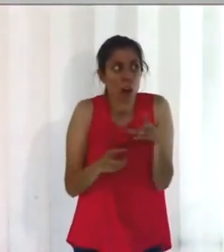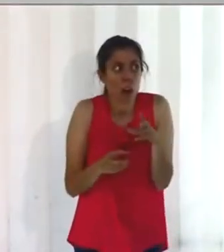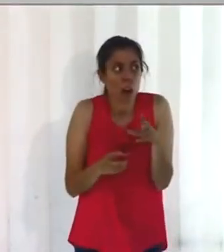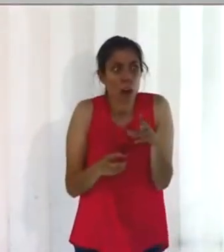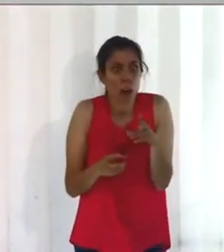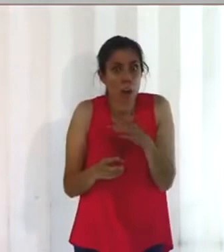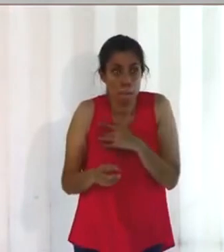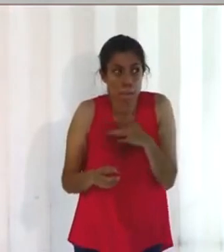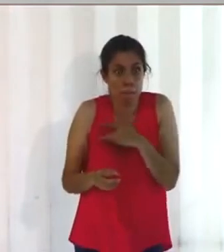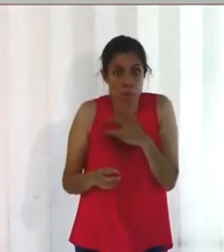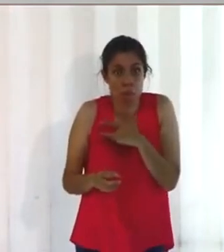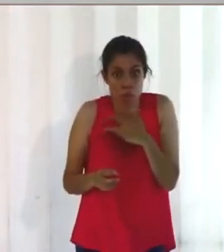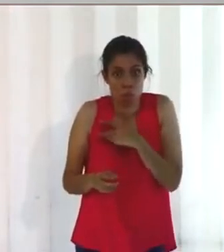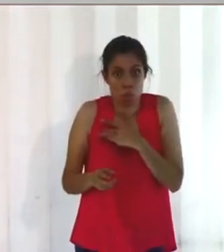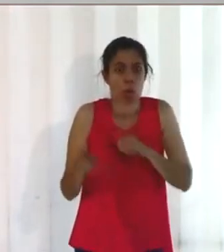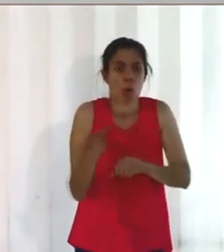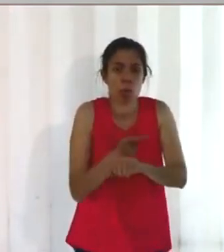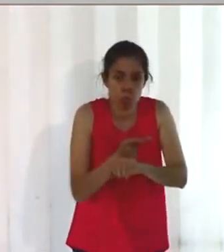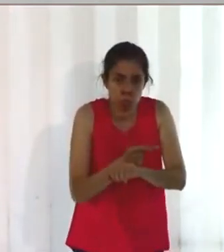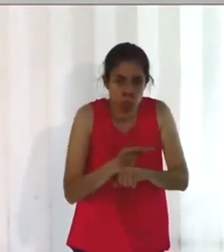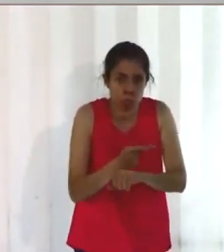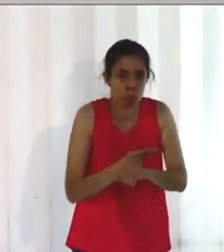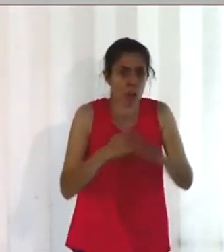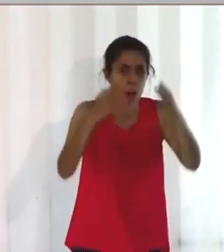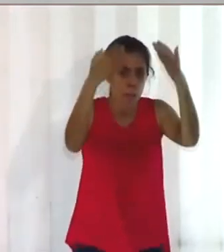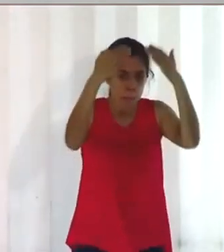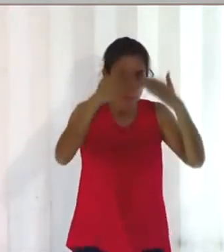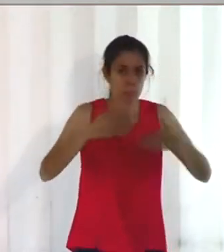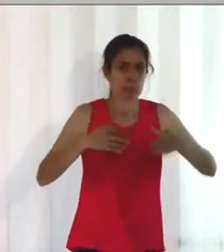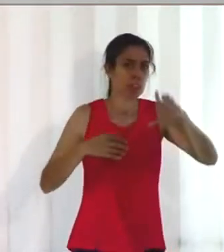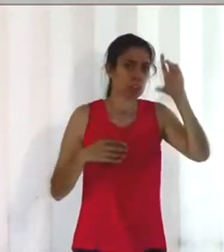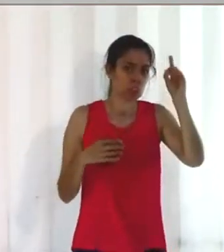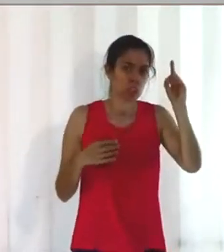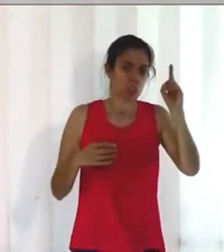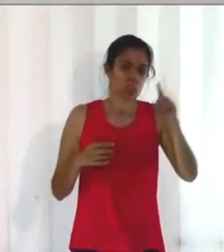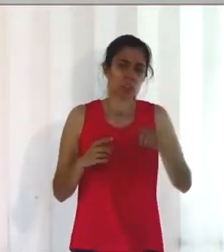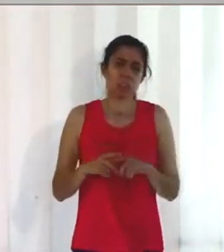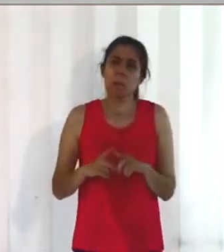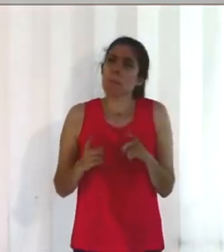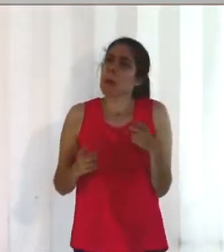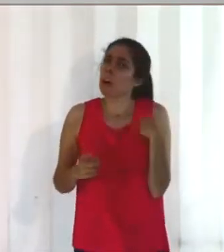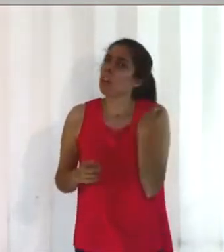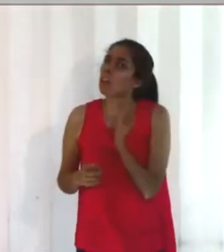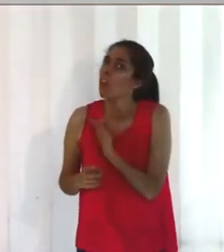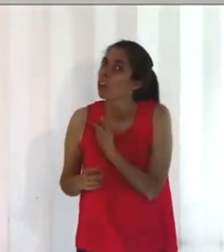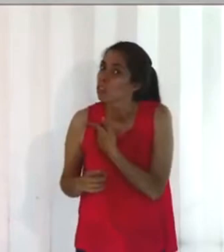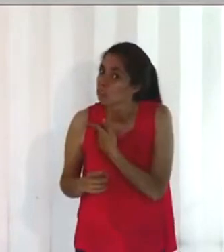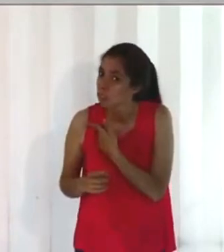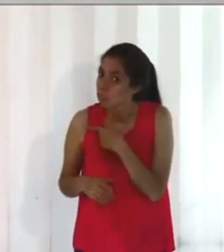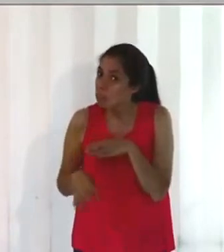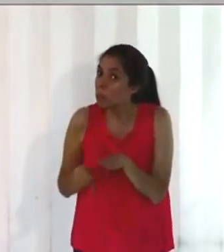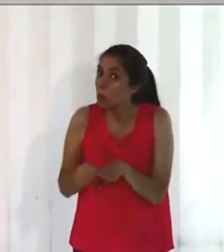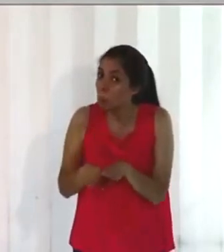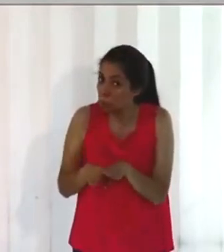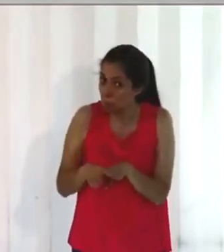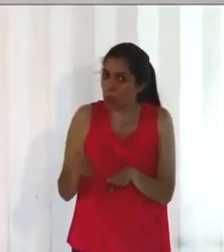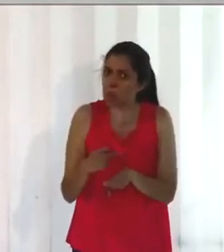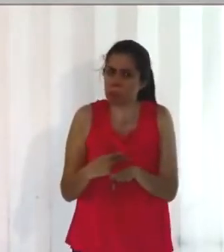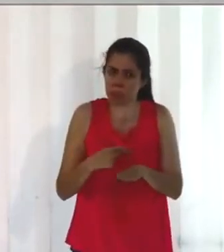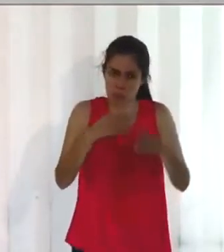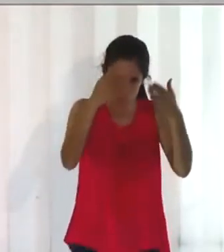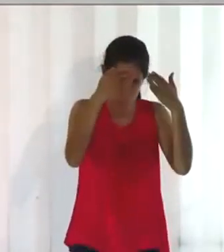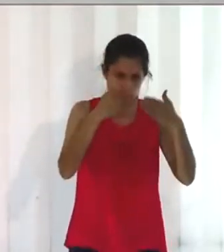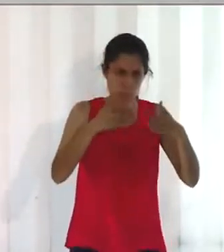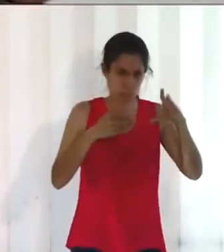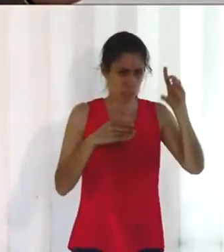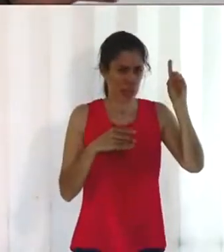tanto os fatos bons quanto os fatos difíceis da história? Nós temos de aprender. Se é